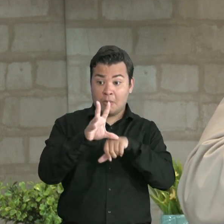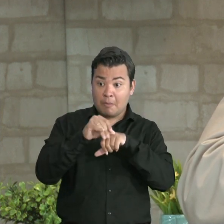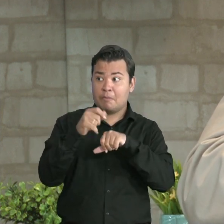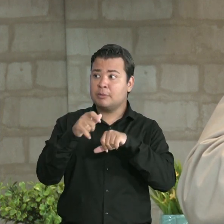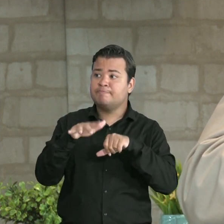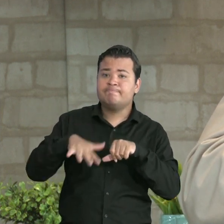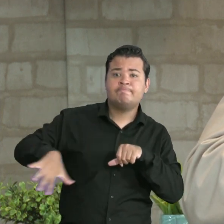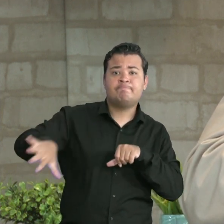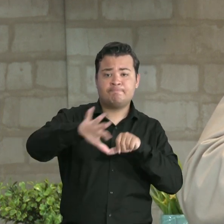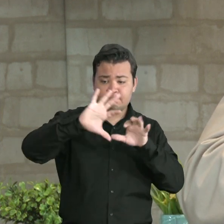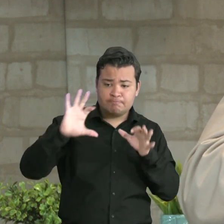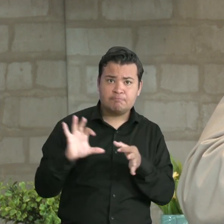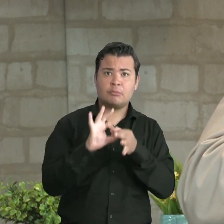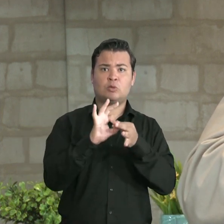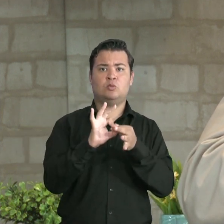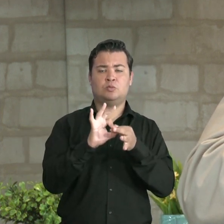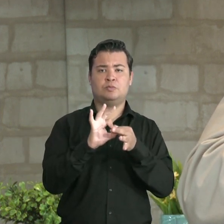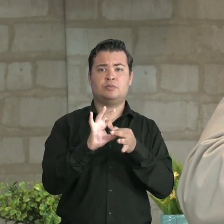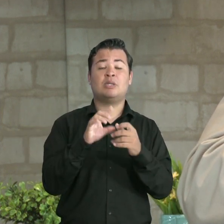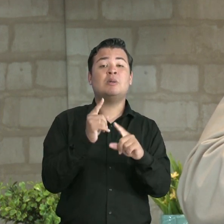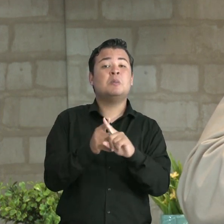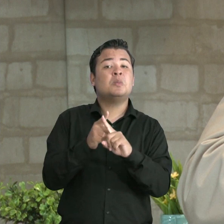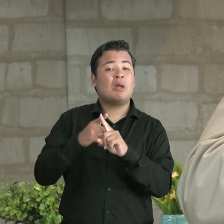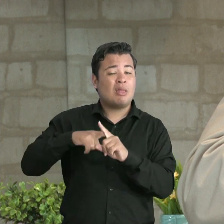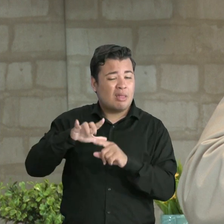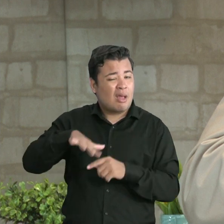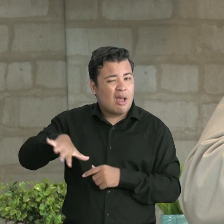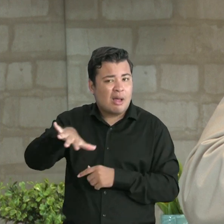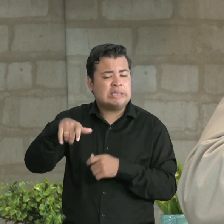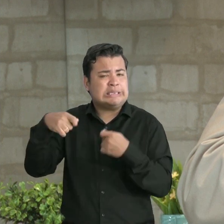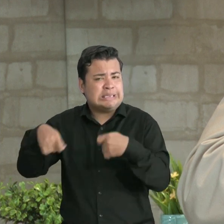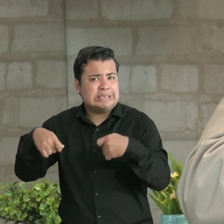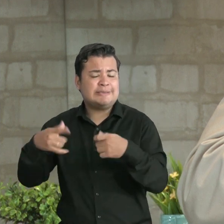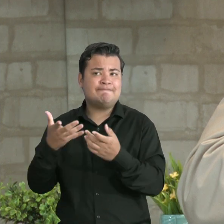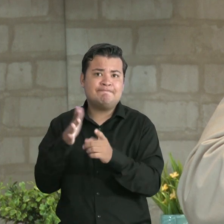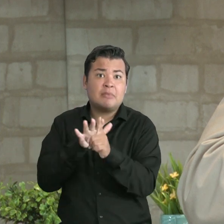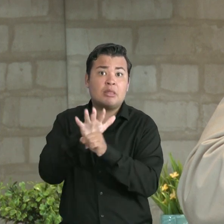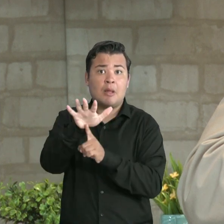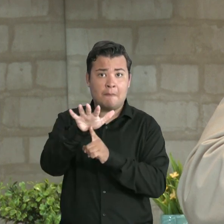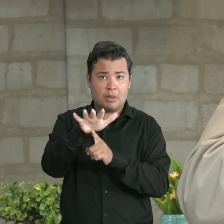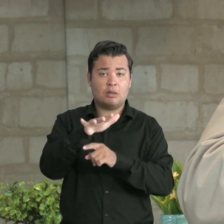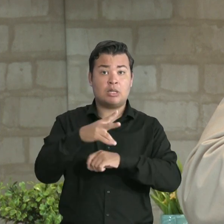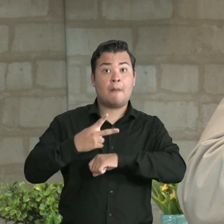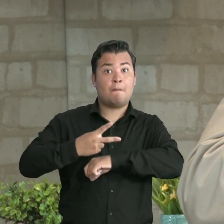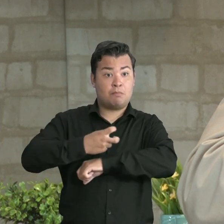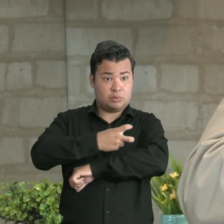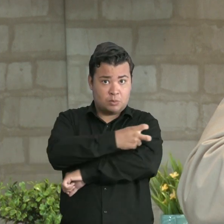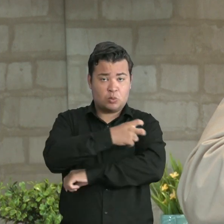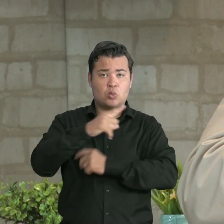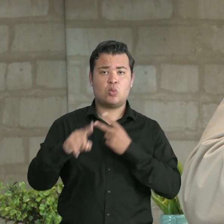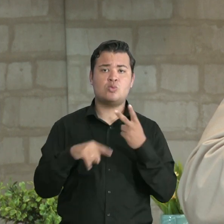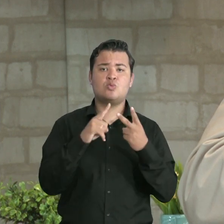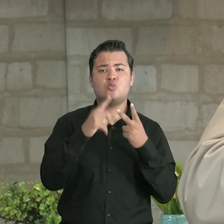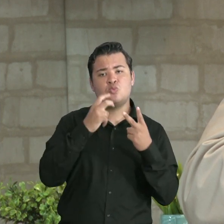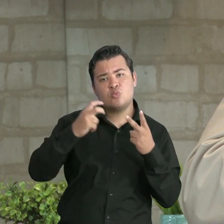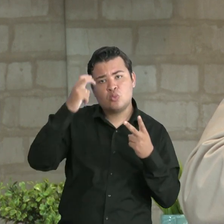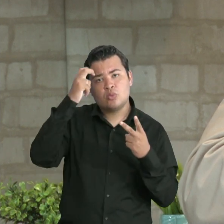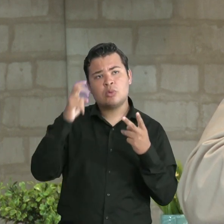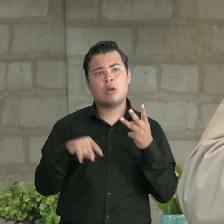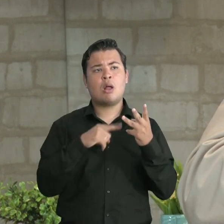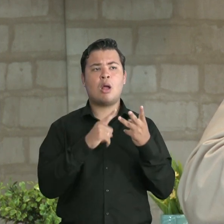si para atender demandas que também, demandas epistemológicas, culturais e políticas